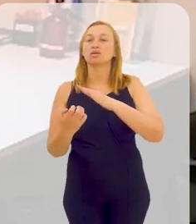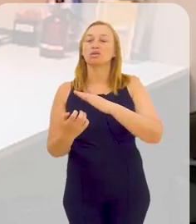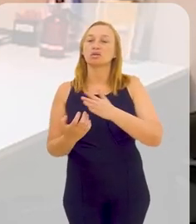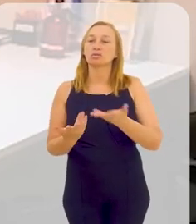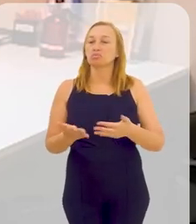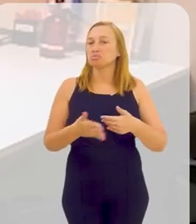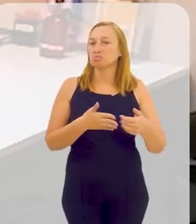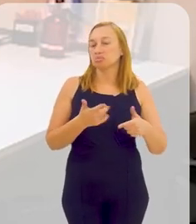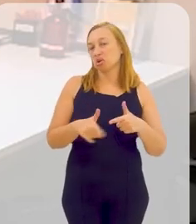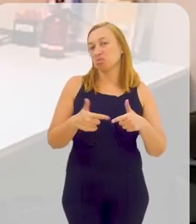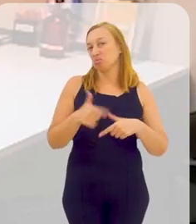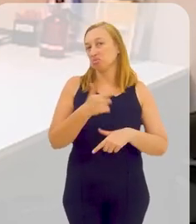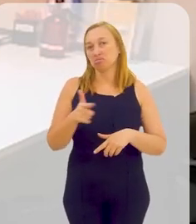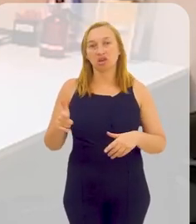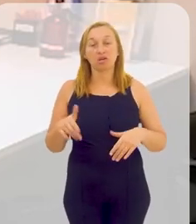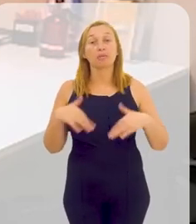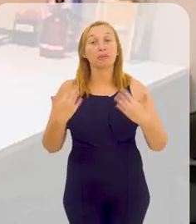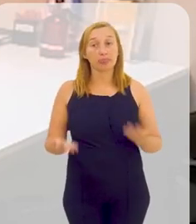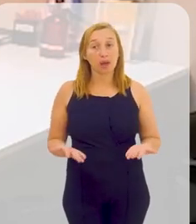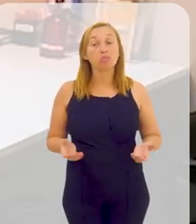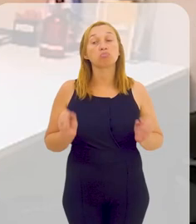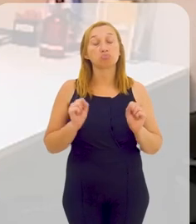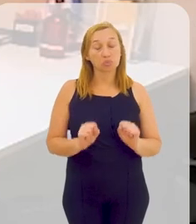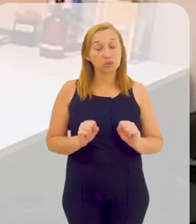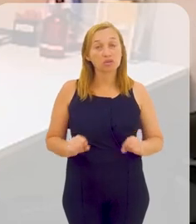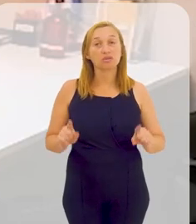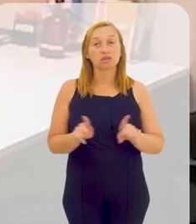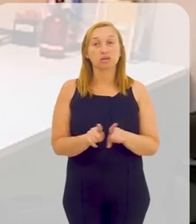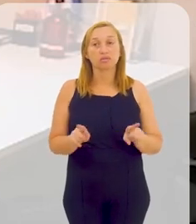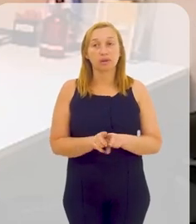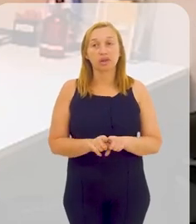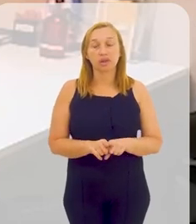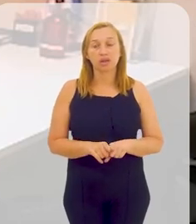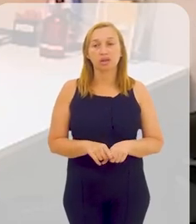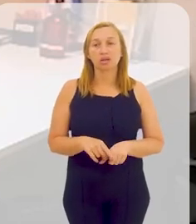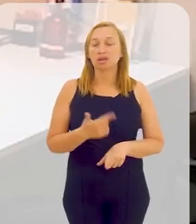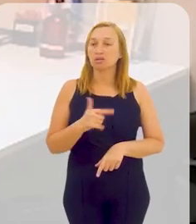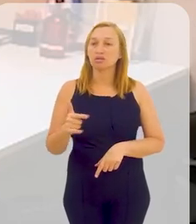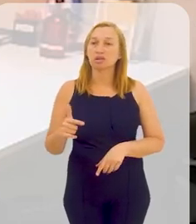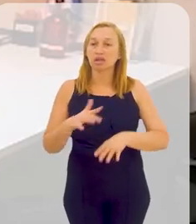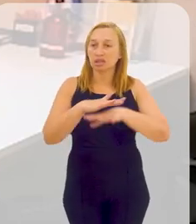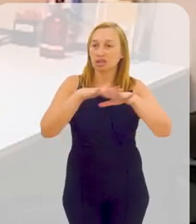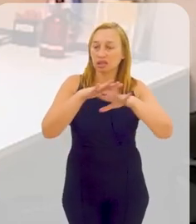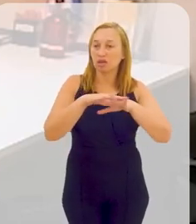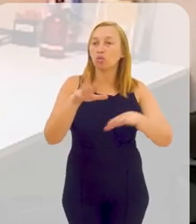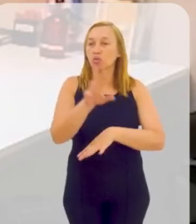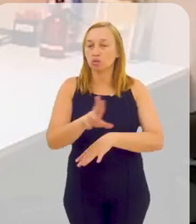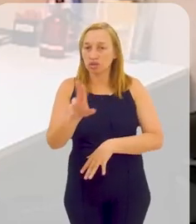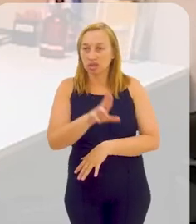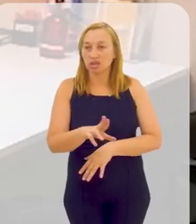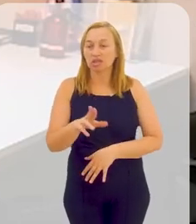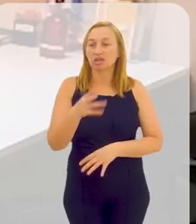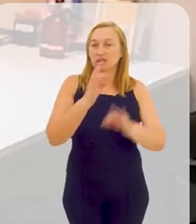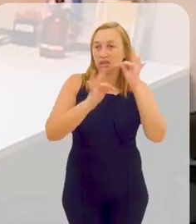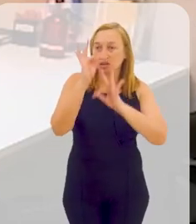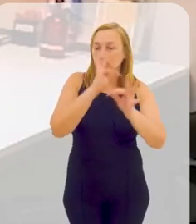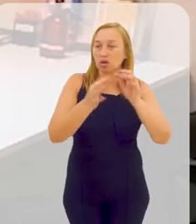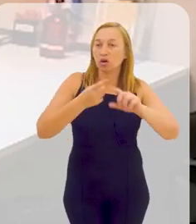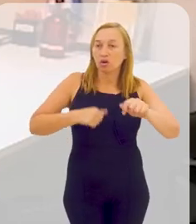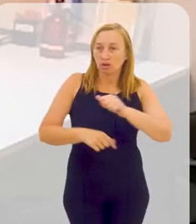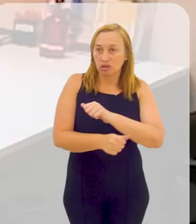escritório comercial Sem problema nenhum né então é possível Também quem não tem telhado fazer uso da tecnologia